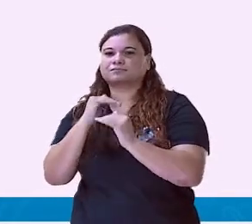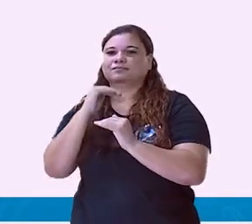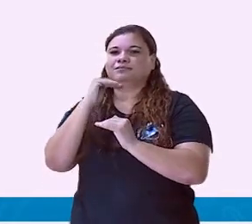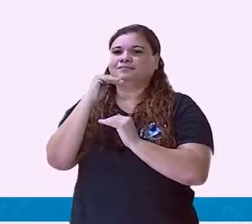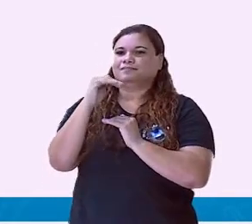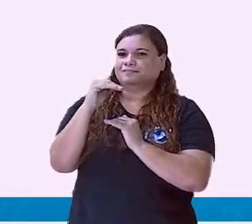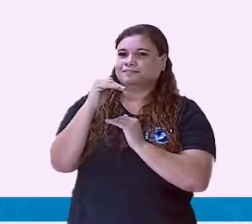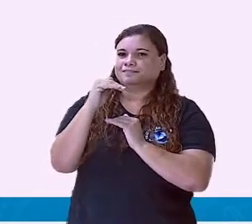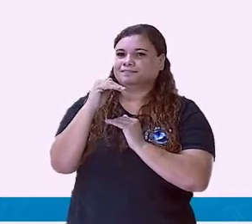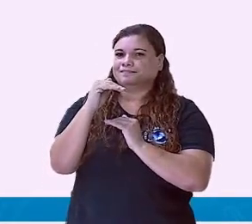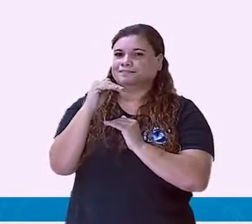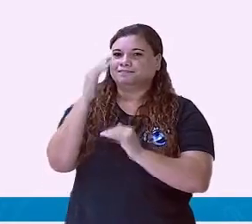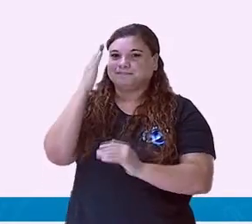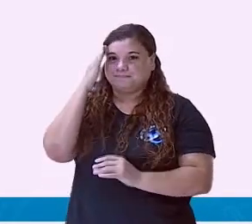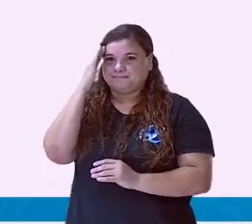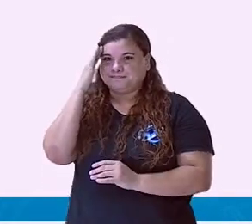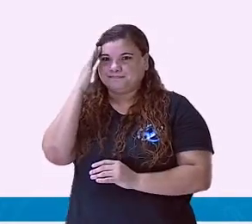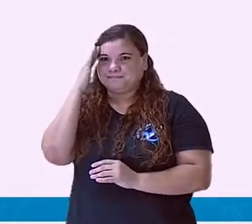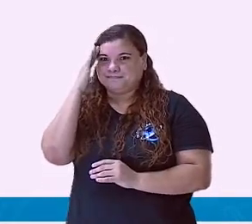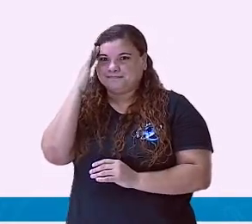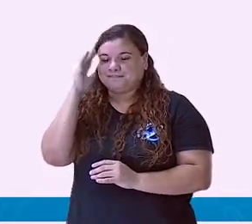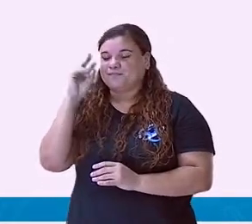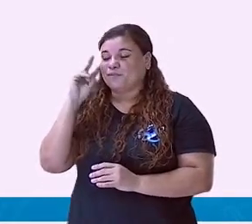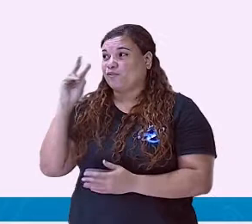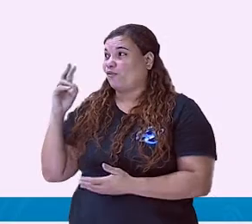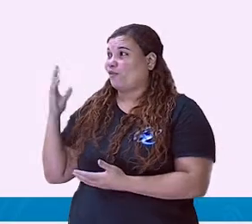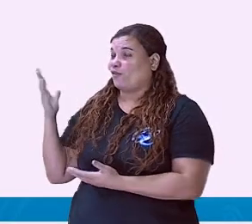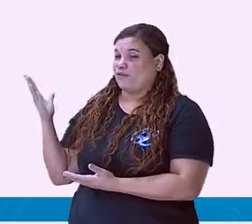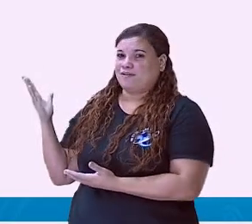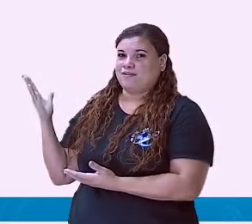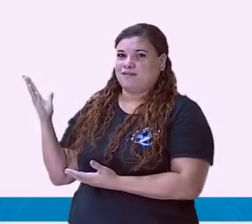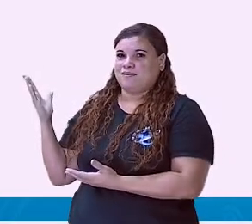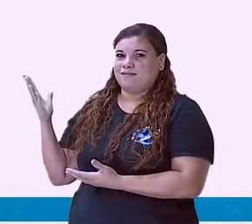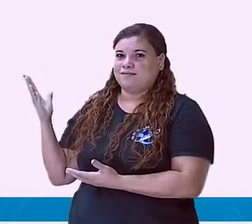Unidos, a Europa, parte da Ásia